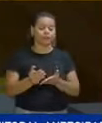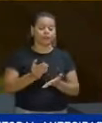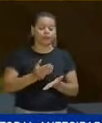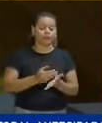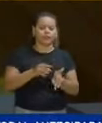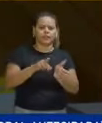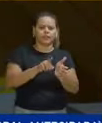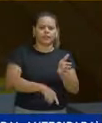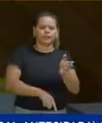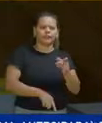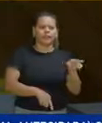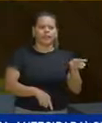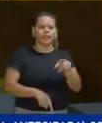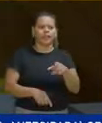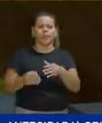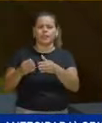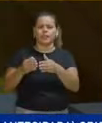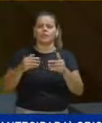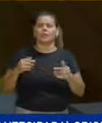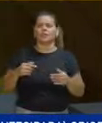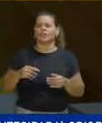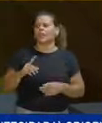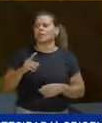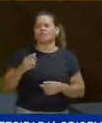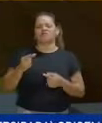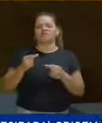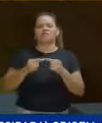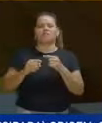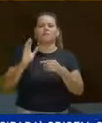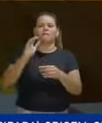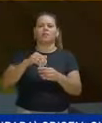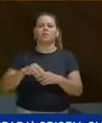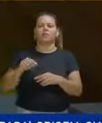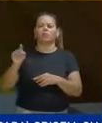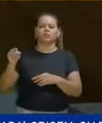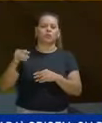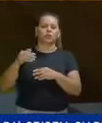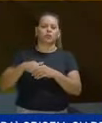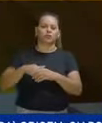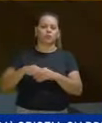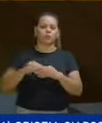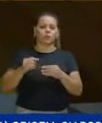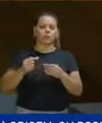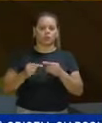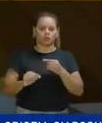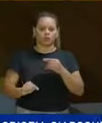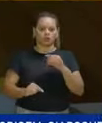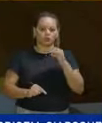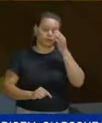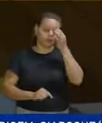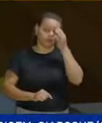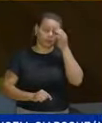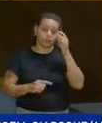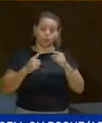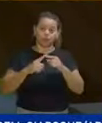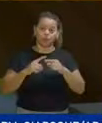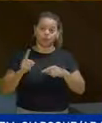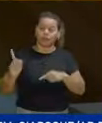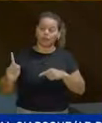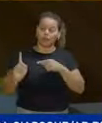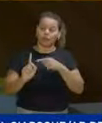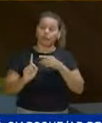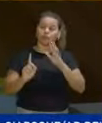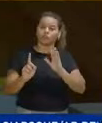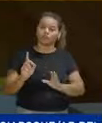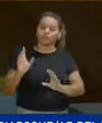negativa, ela exige o pedido expresso de não voto, podendo ainda decorrer de ato que viole honra ou a imagem do pré-candidato